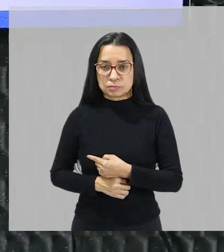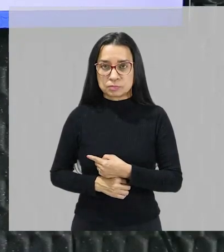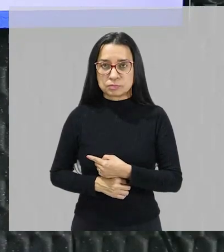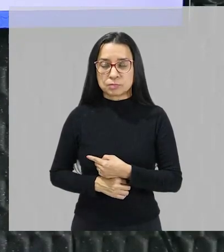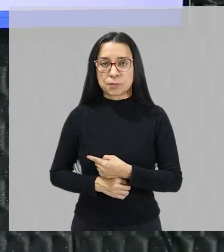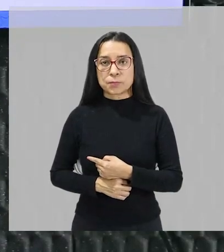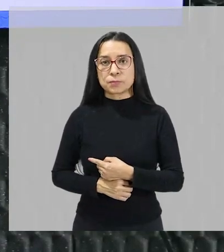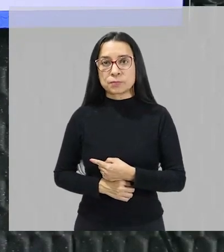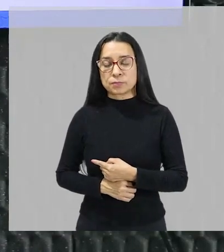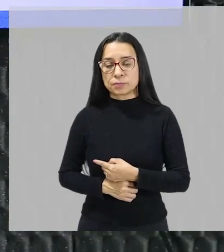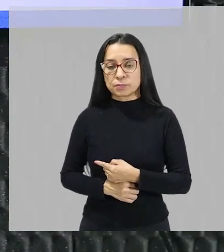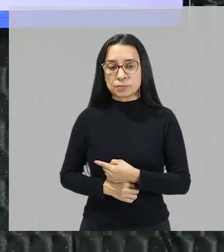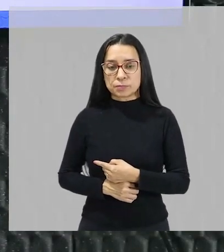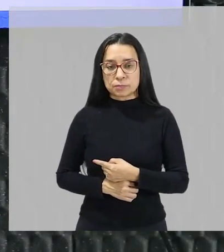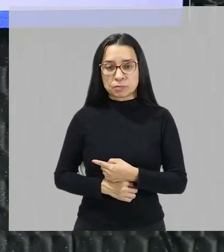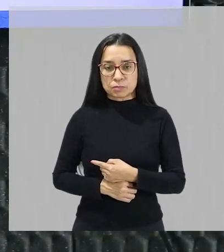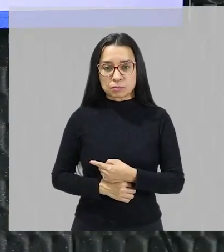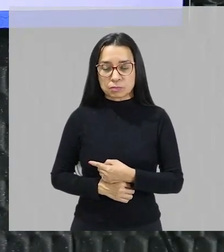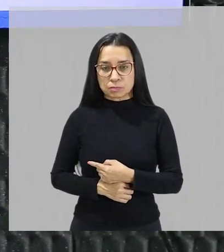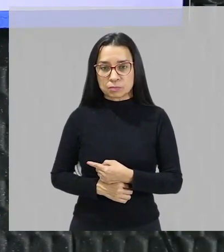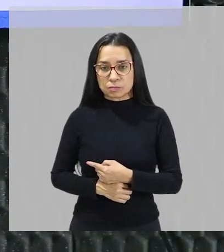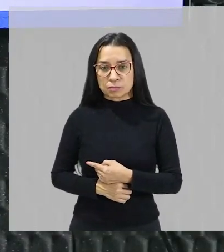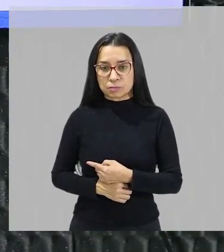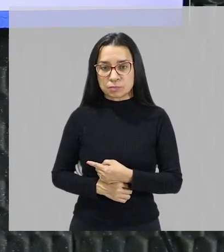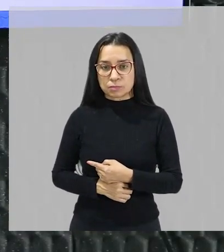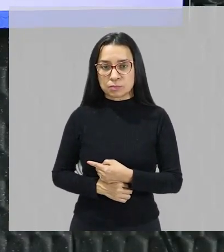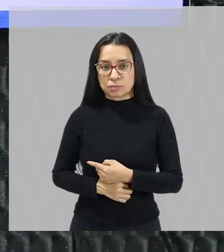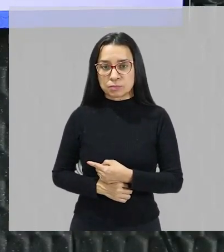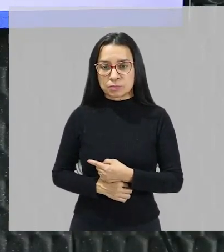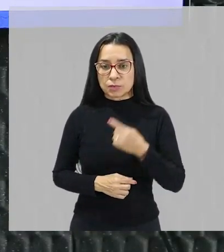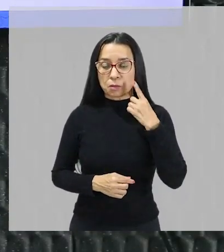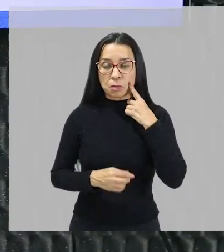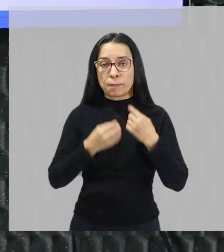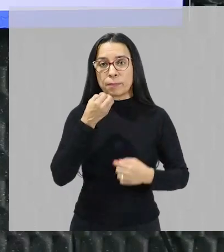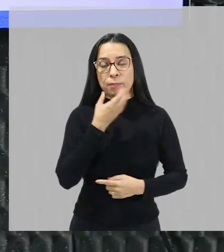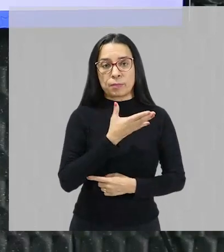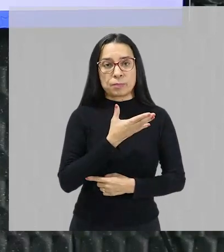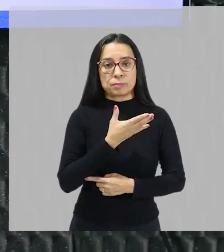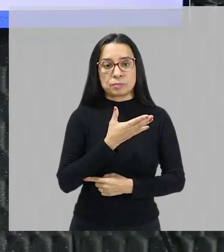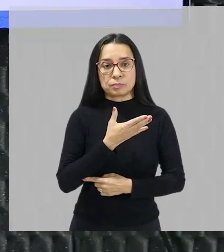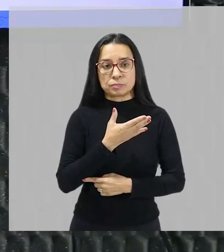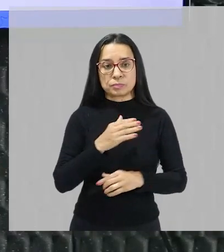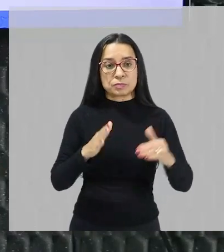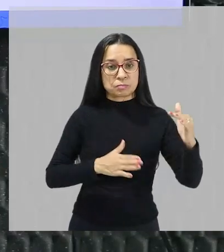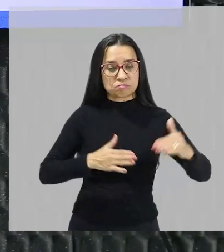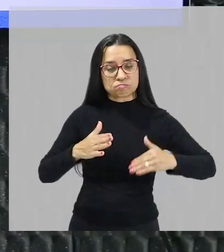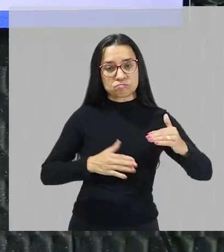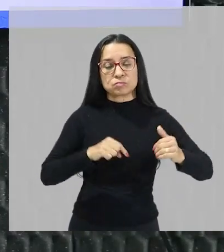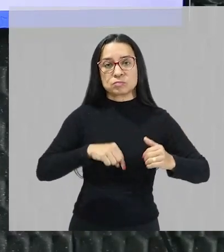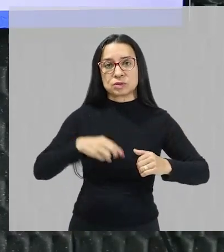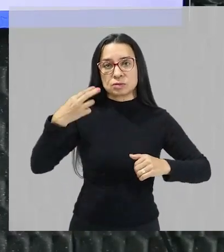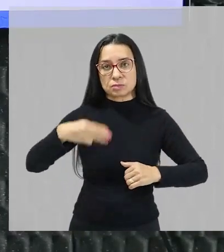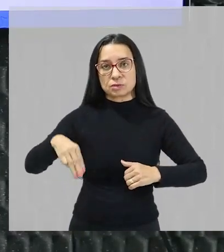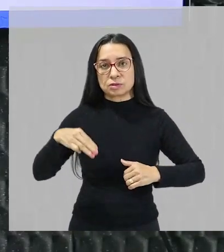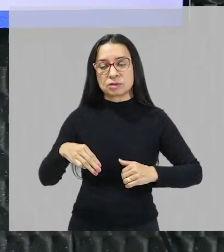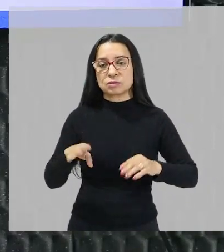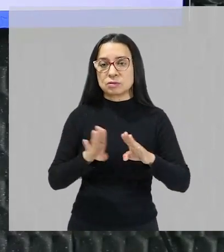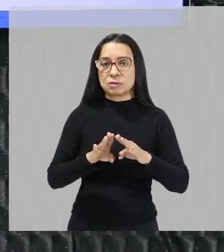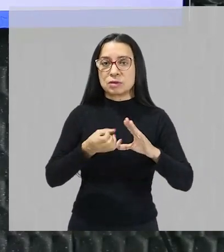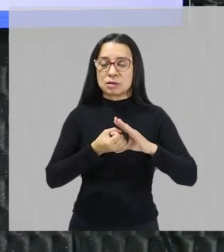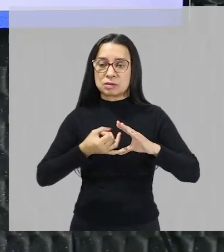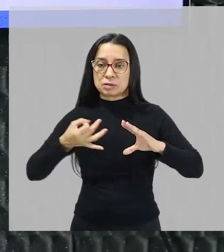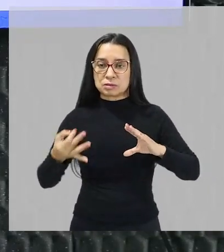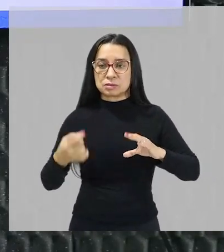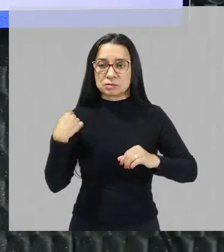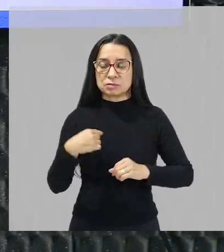as expressões culturais brasileiras. Então, olha que bacana, né? O tambor de crioula do Maranhão, o tambor de crioula característico